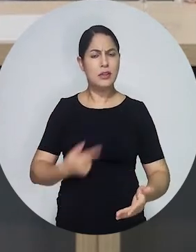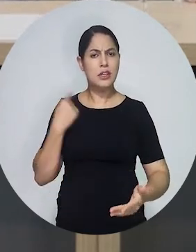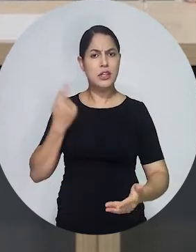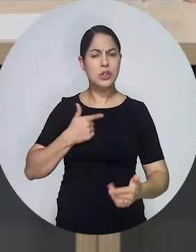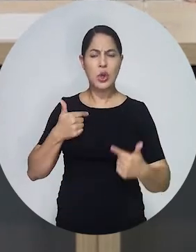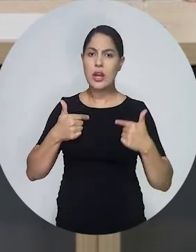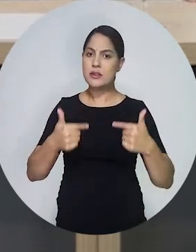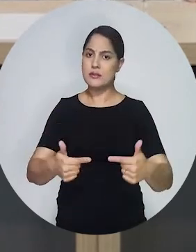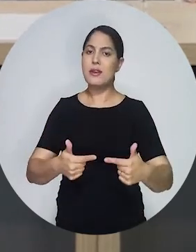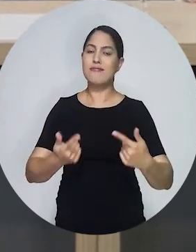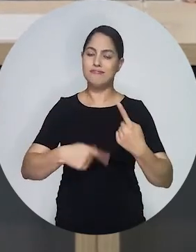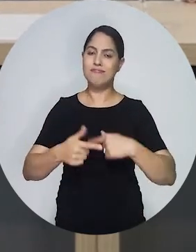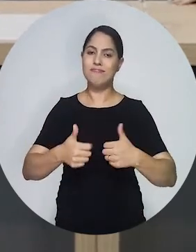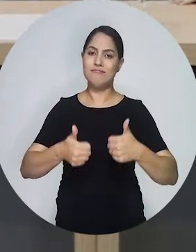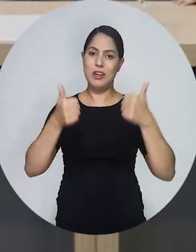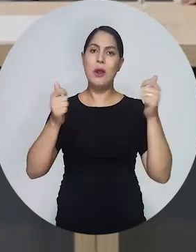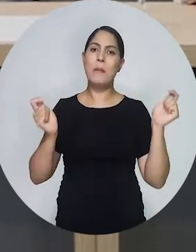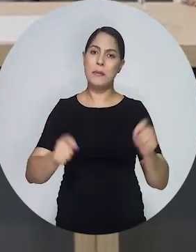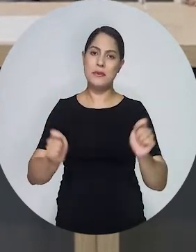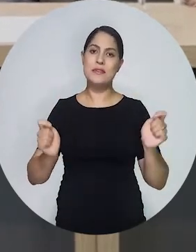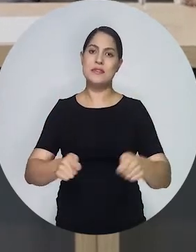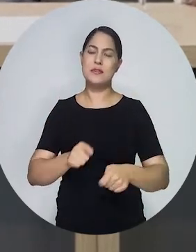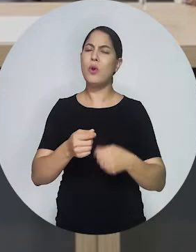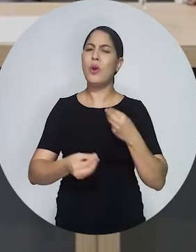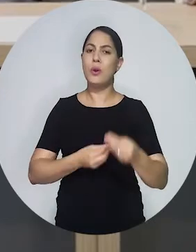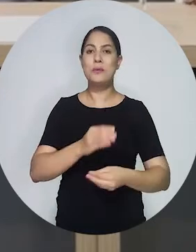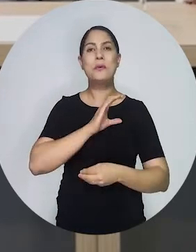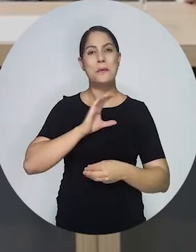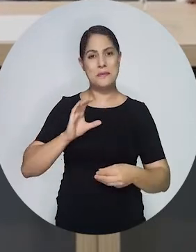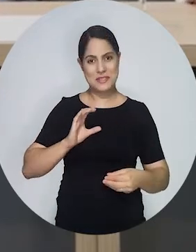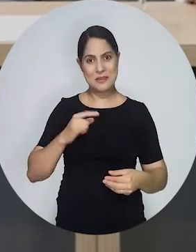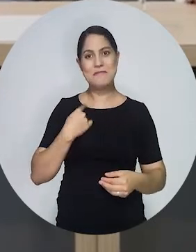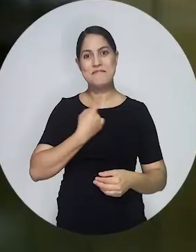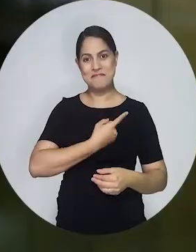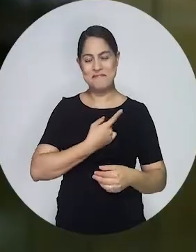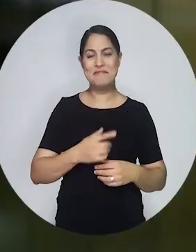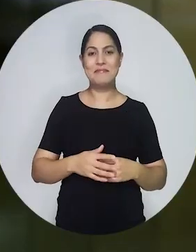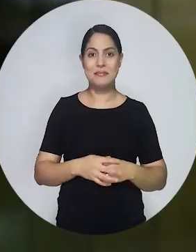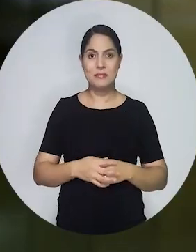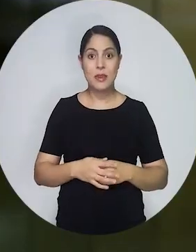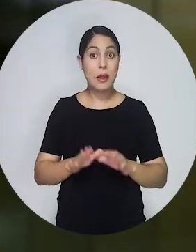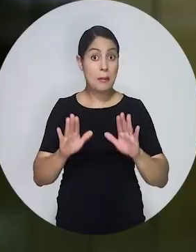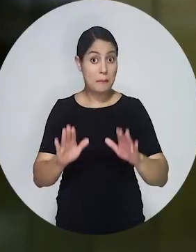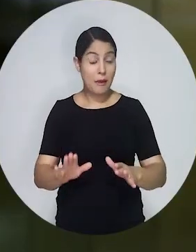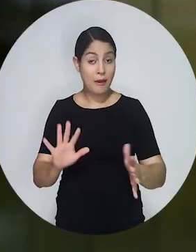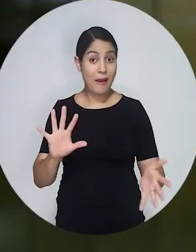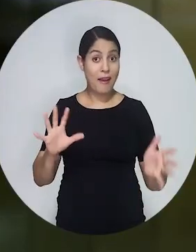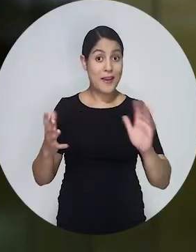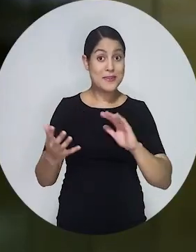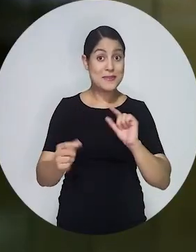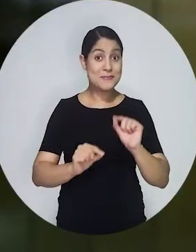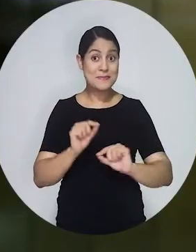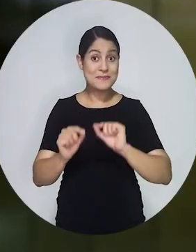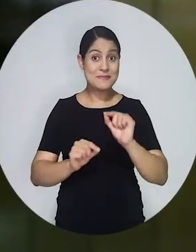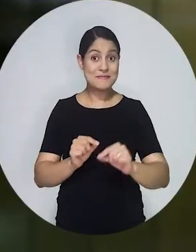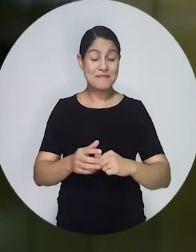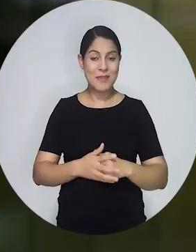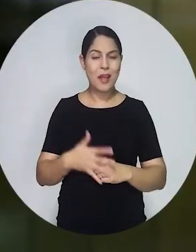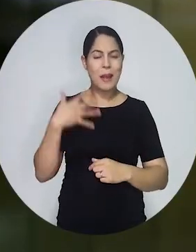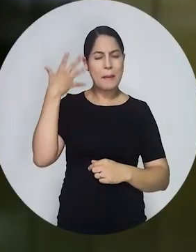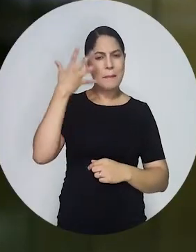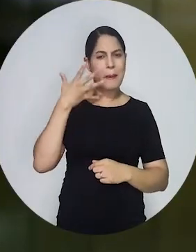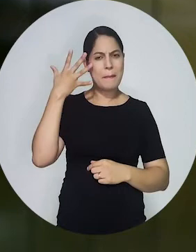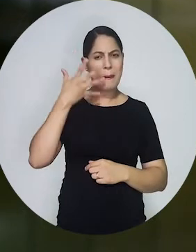que podemos fazer algo para melhorar, e nós sempre podemos, por meio das nossas comissões. A cerimônia, porém, ficou marcada por uma